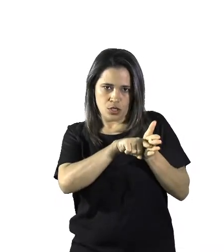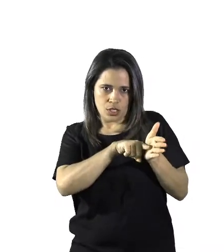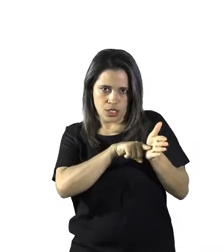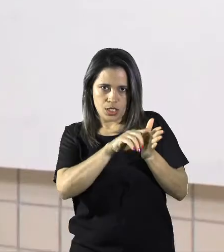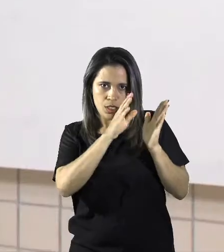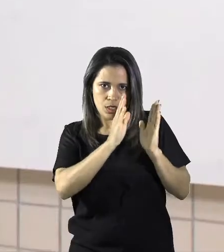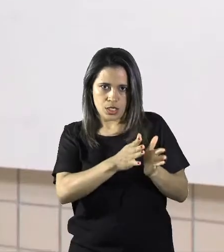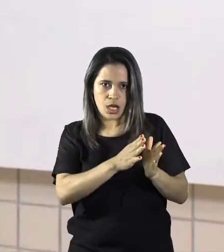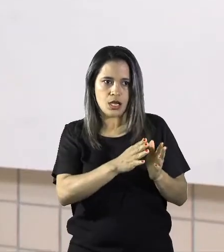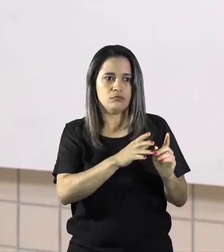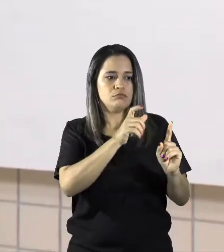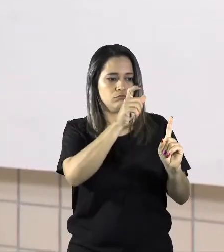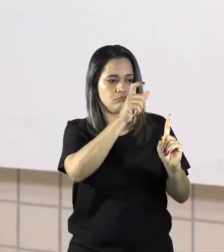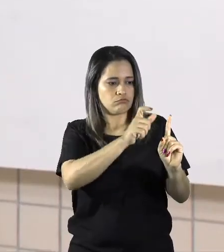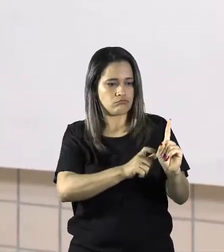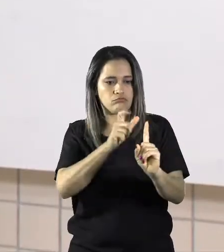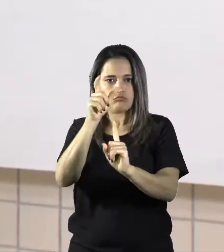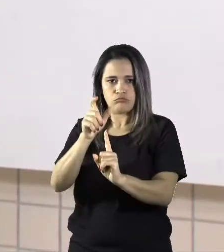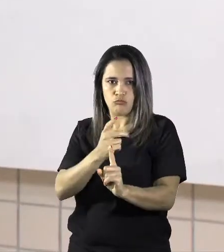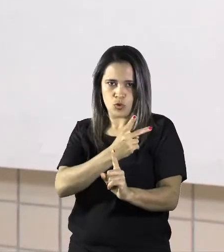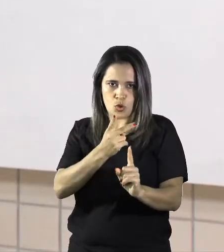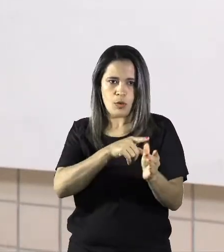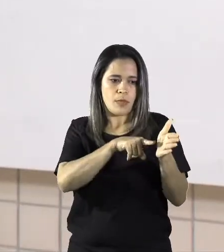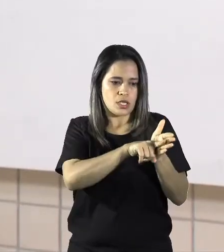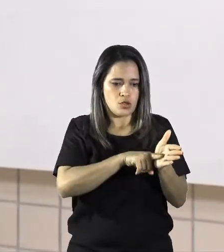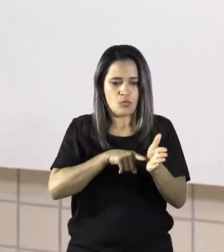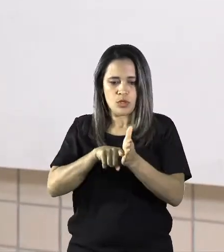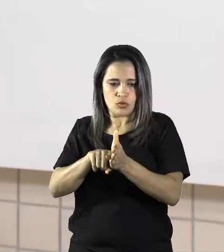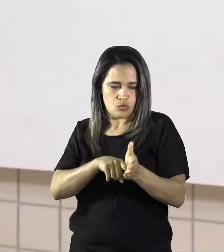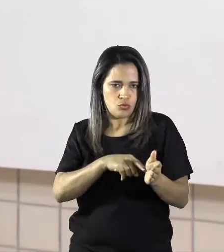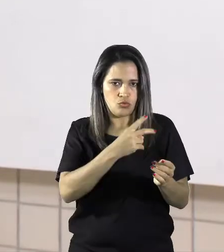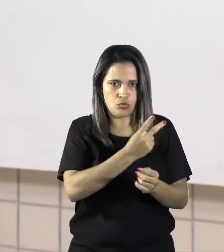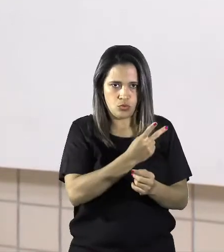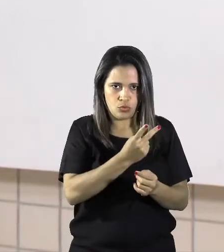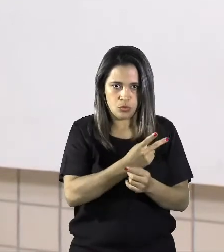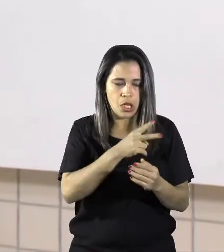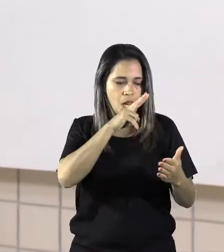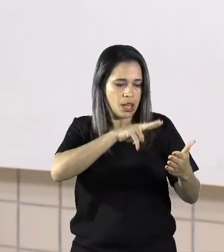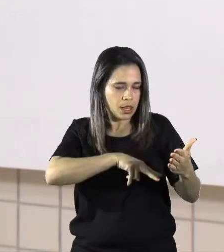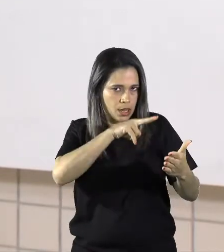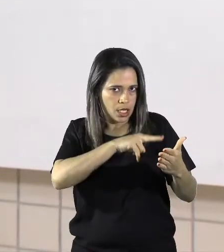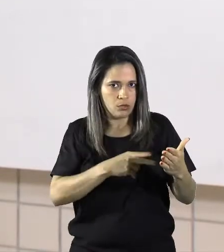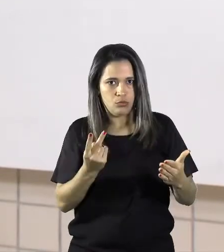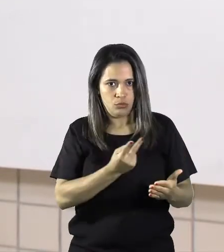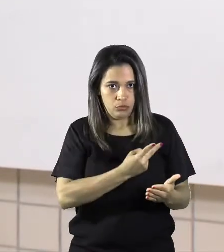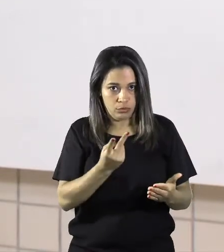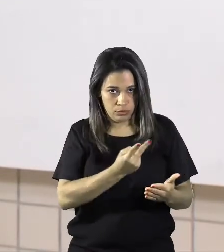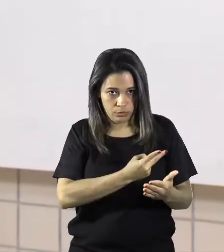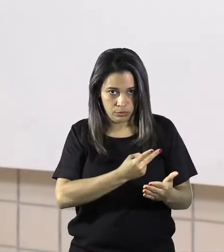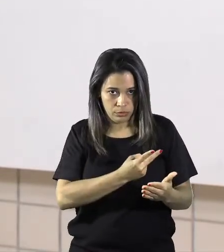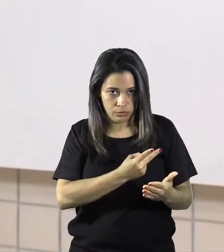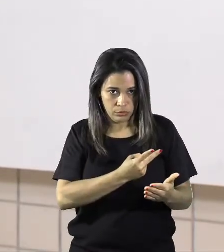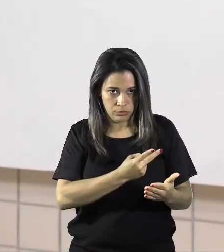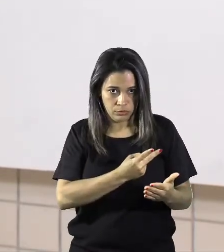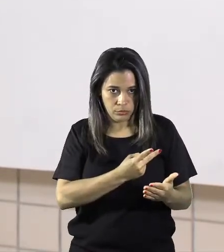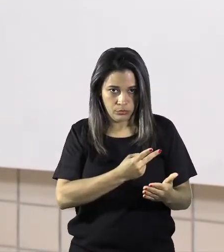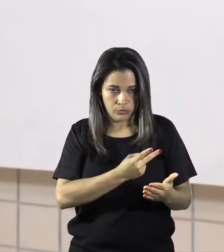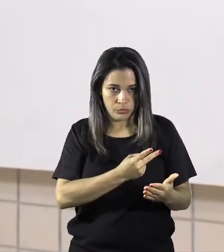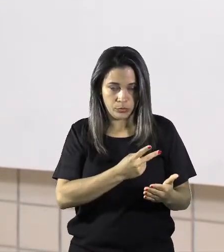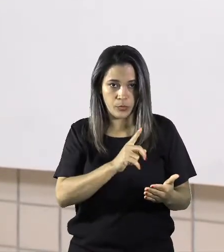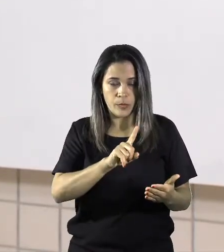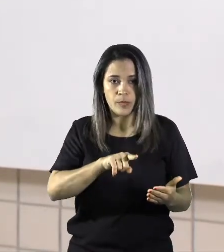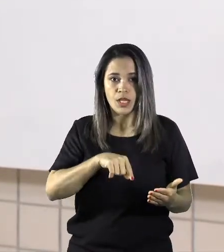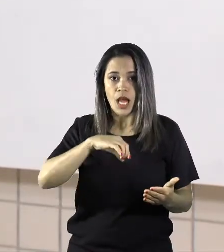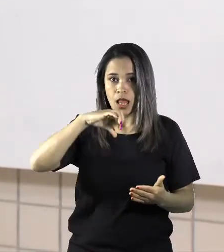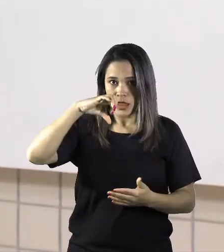né? Você vai fazer a pesquisa, ler sobre eles e na 9 você